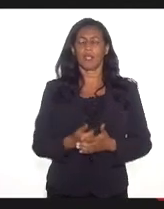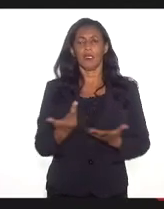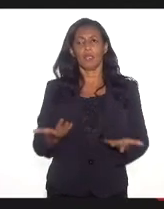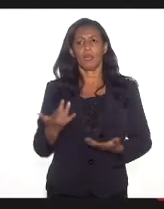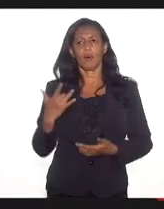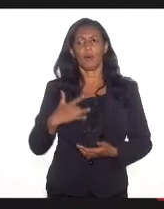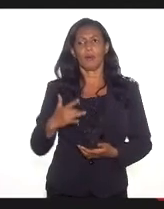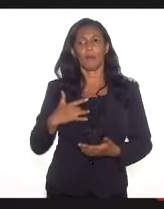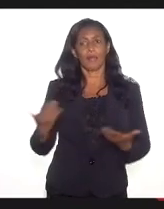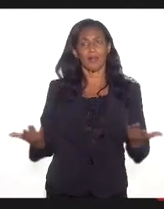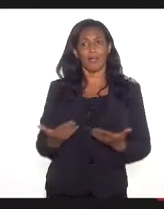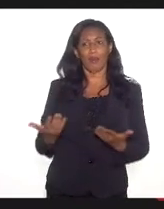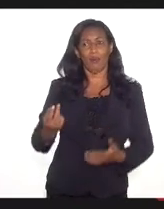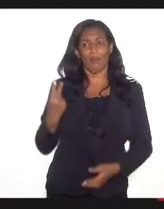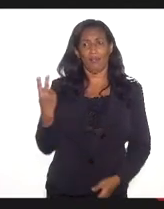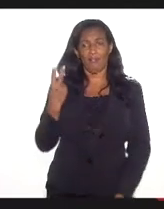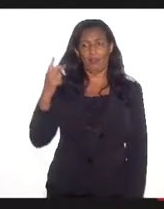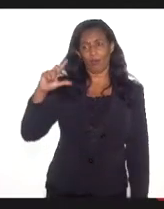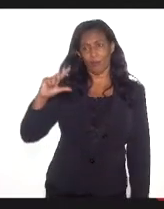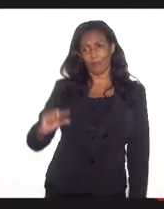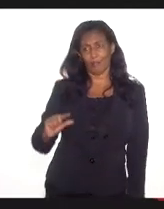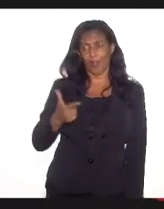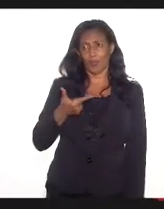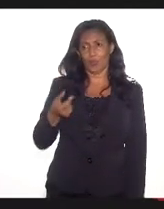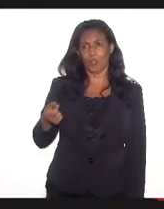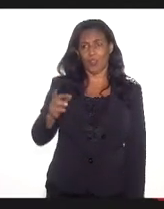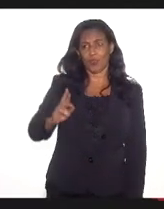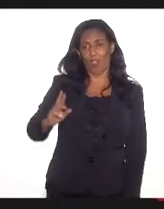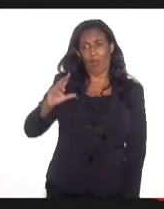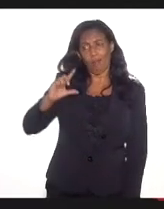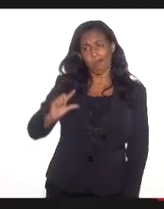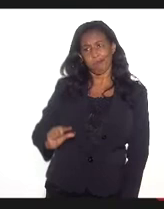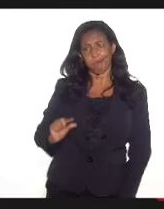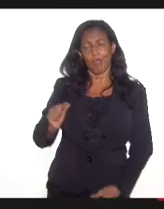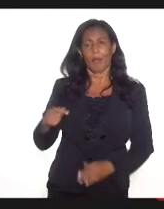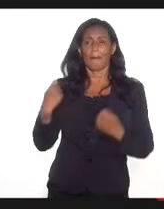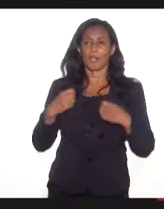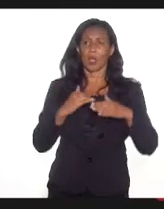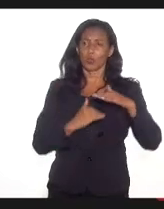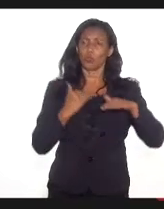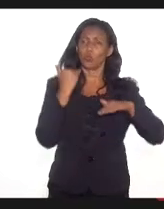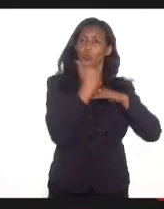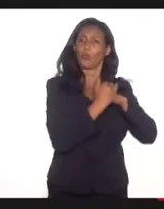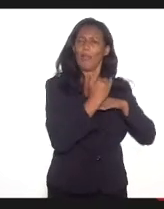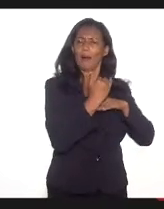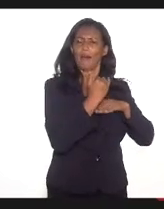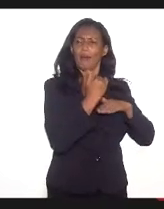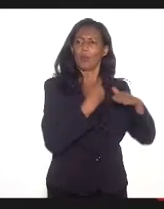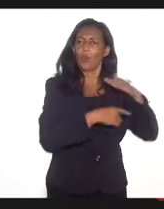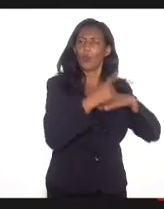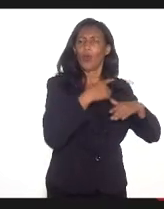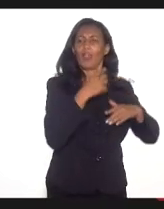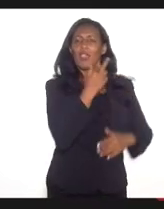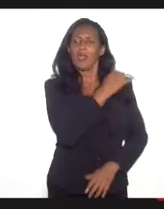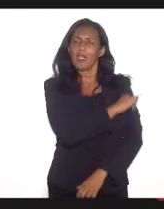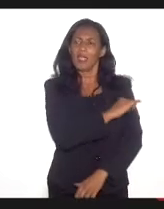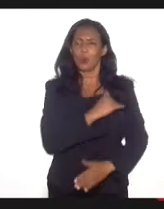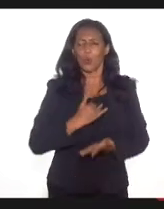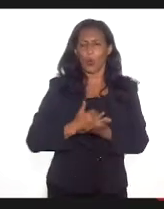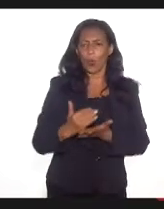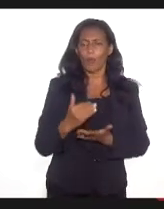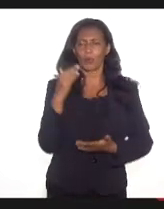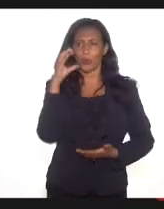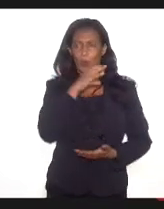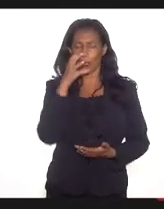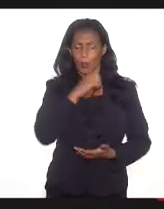agora esteja com valor tão mais baixo que a gente espera eu digo novamente que isso pega a Rio e comece rapidamente e volta a dizer que na verdade